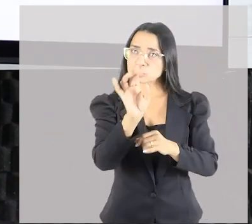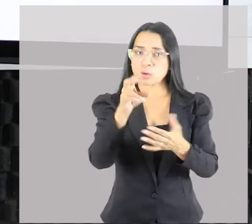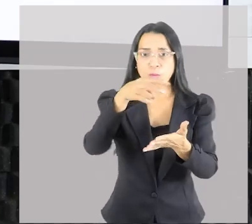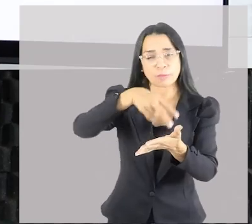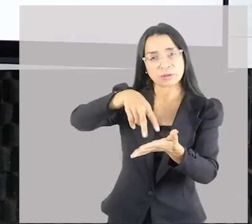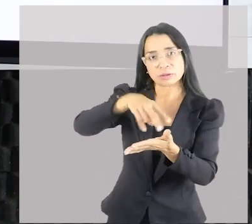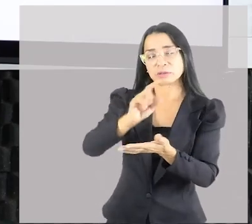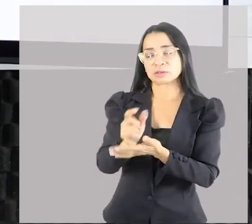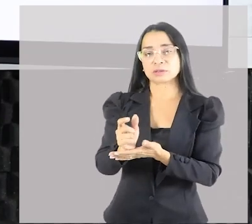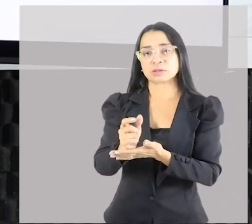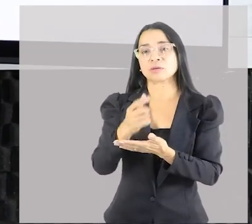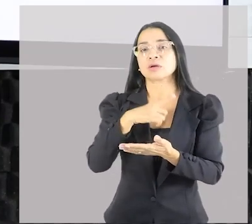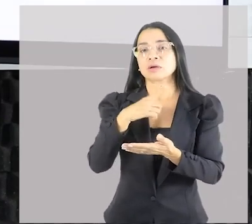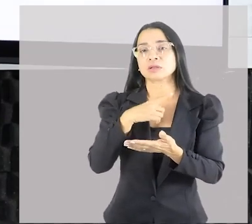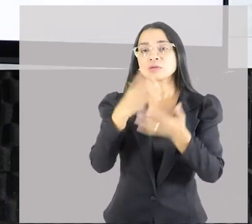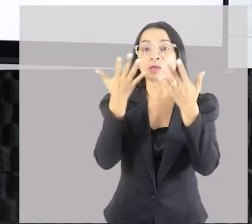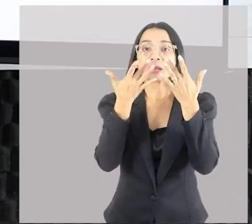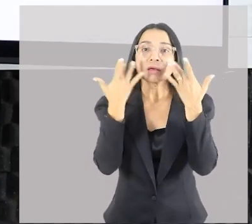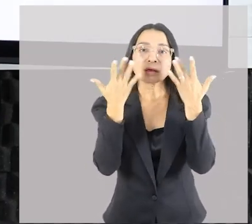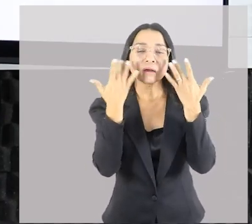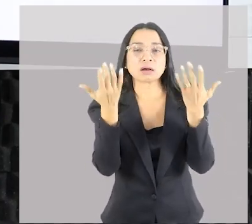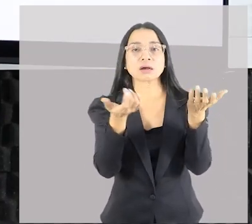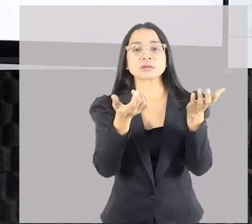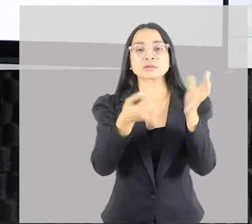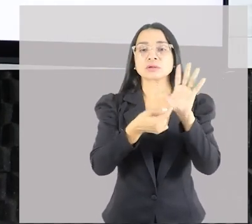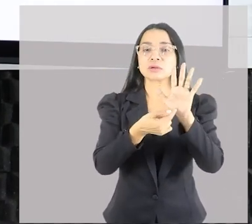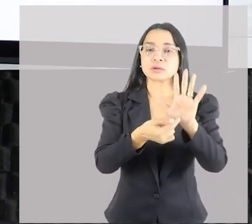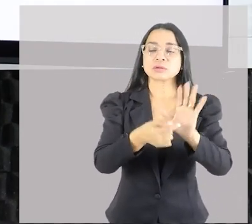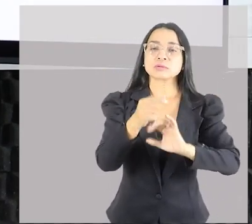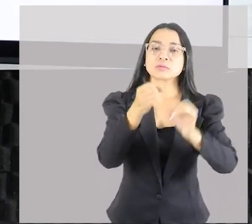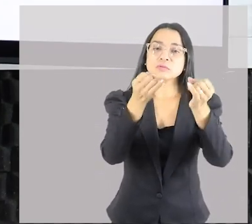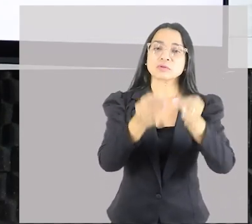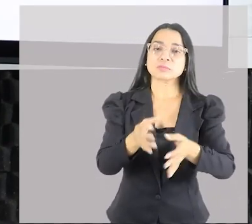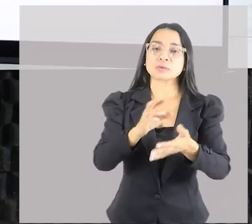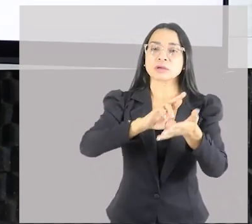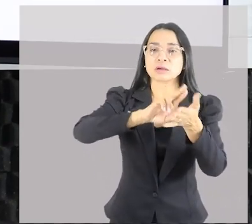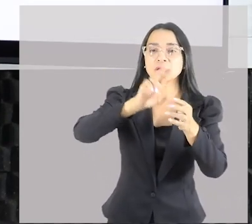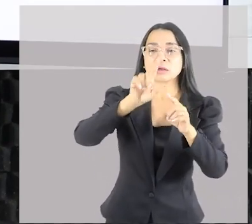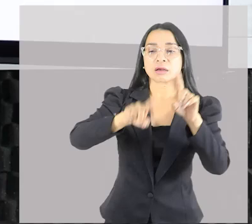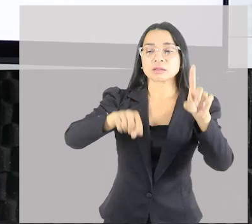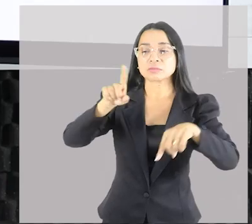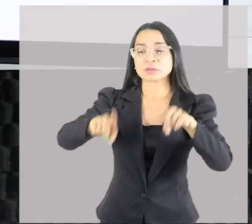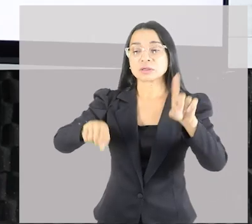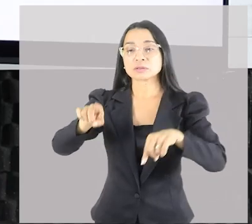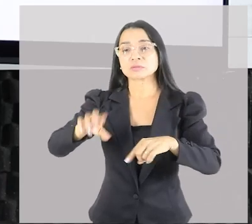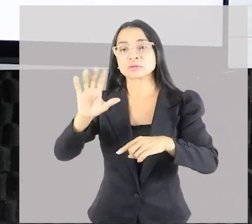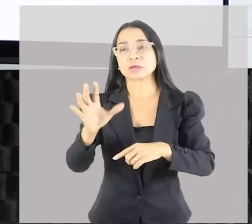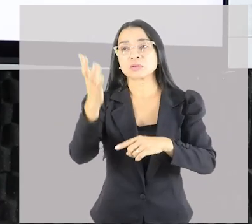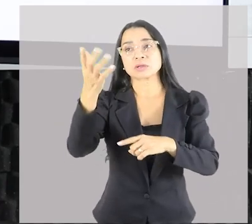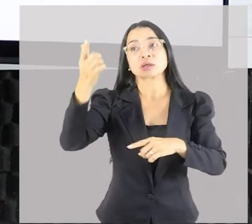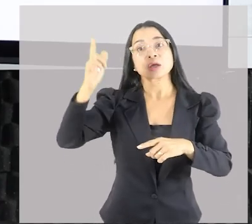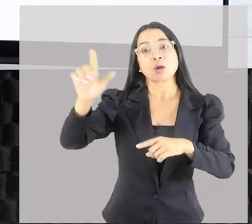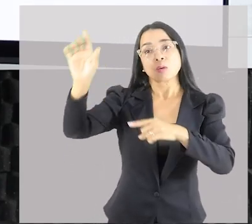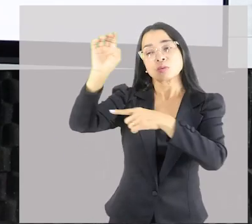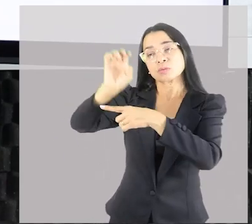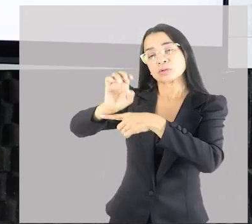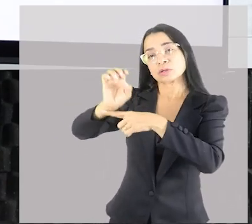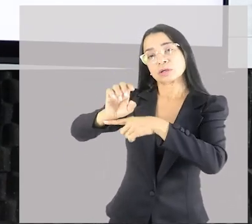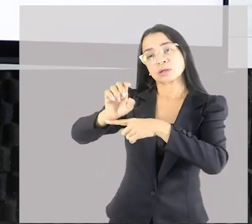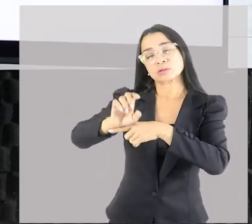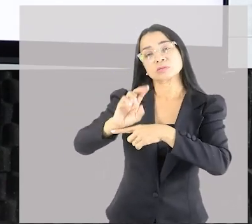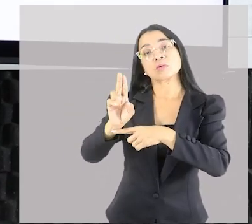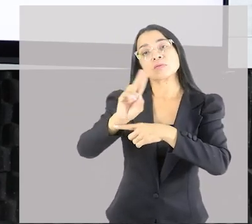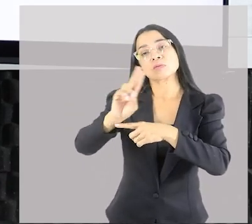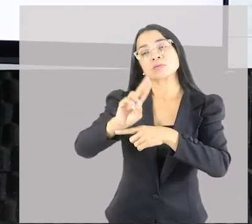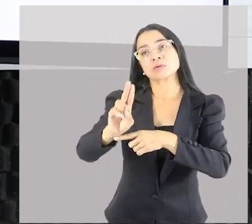dança, o Bumba Meu Boi tem mais coisa. Eu não vou citar as variações do Bumba Meu Boi que acontecem, por exemplo, em outros estados. Só vou colocar o nome, porque